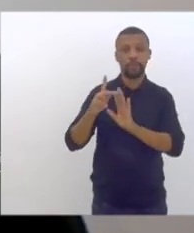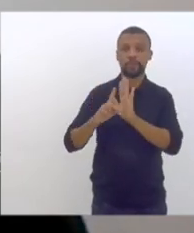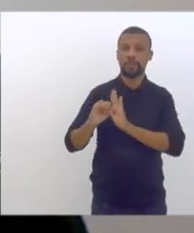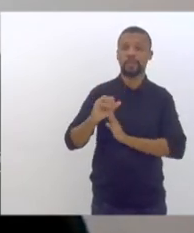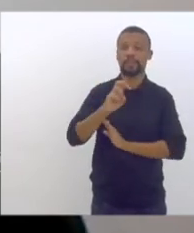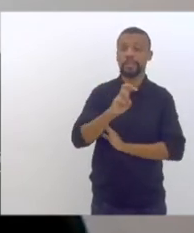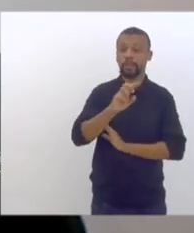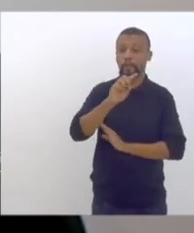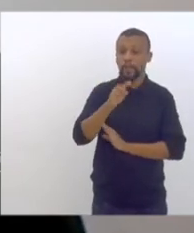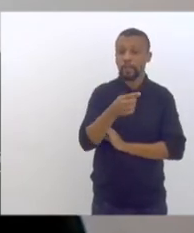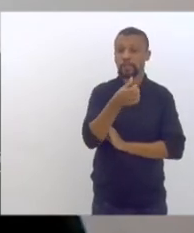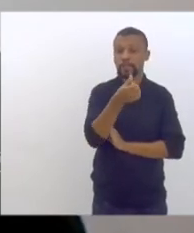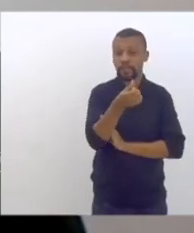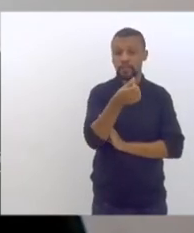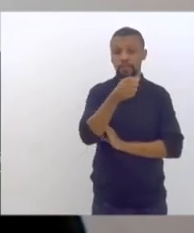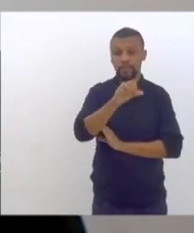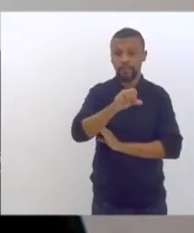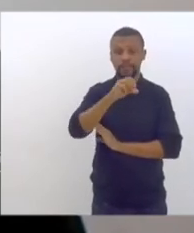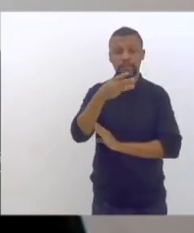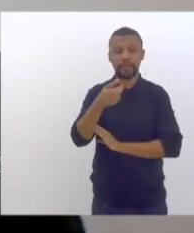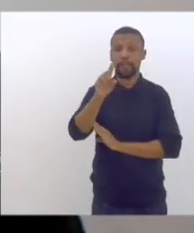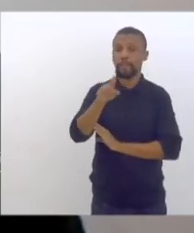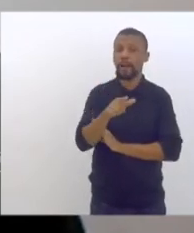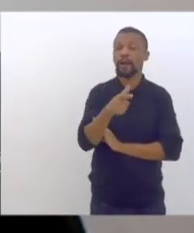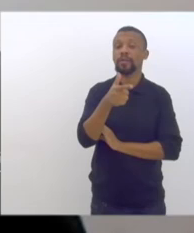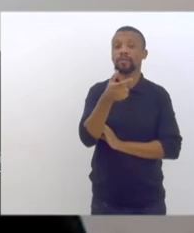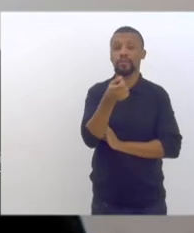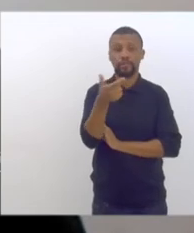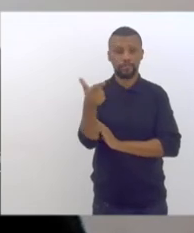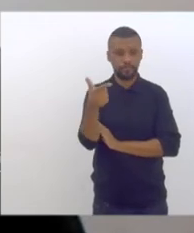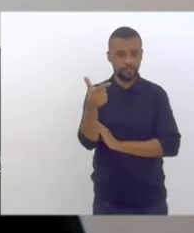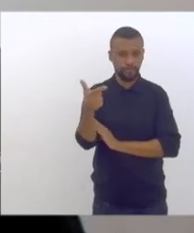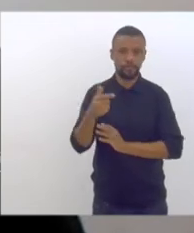nº 5693 2022